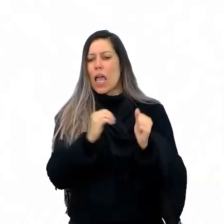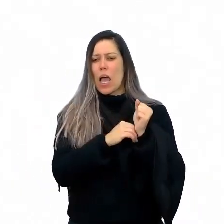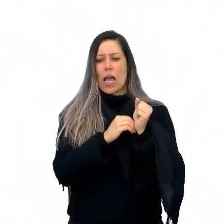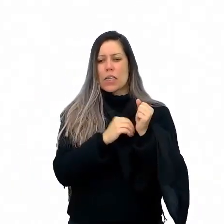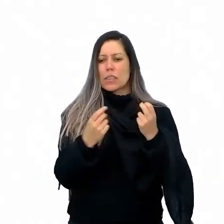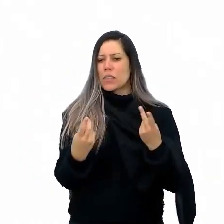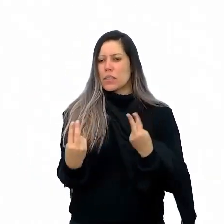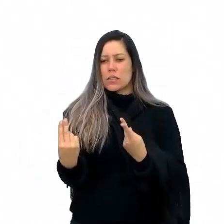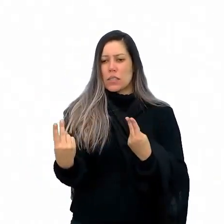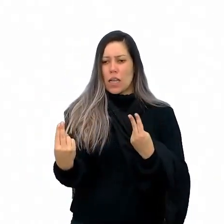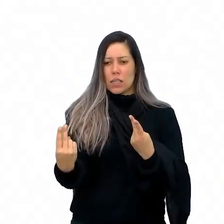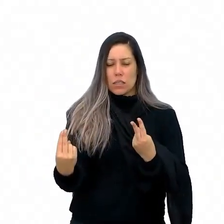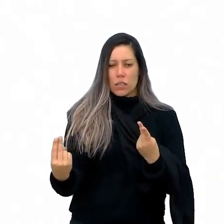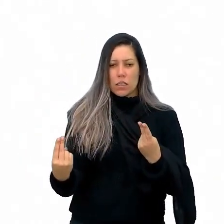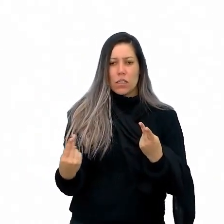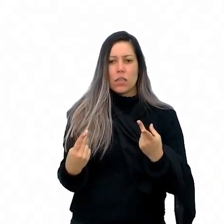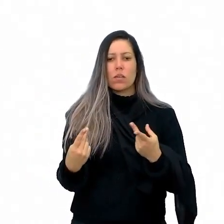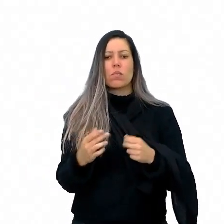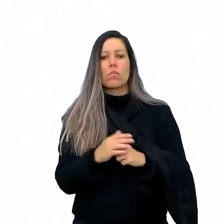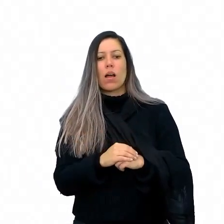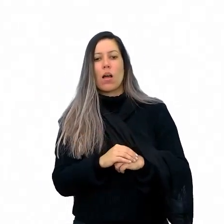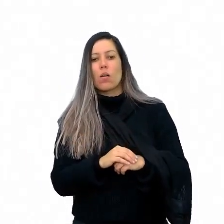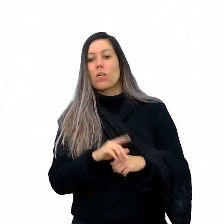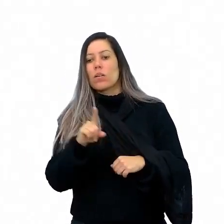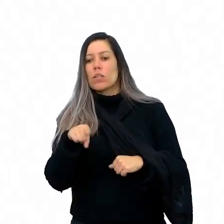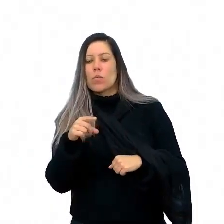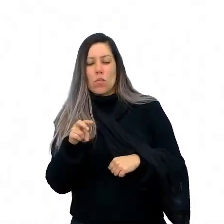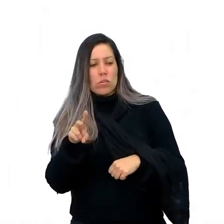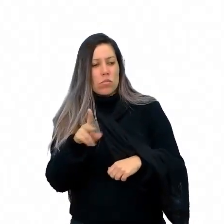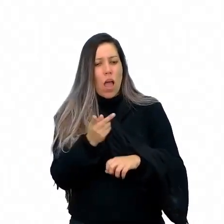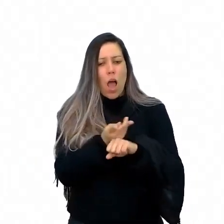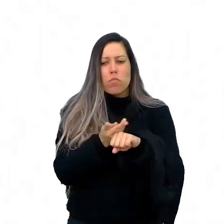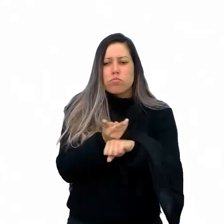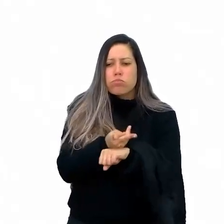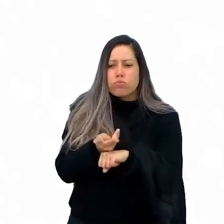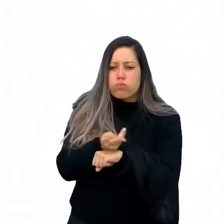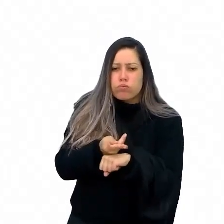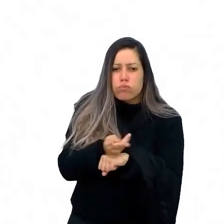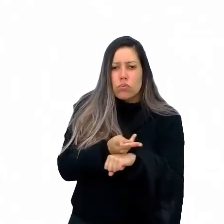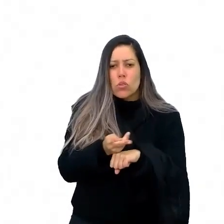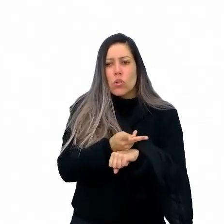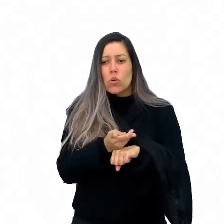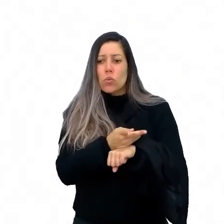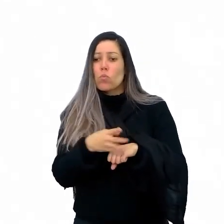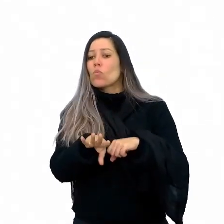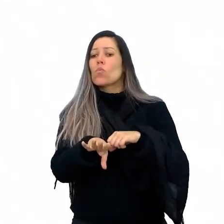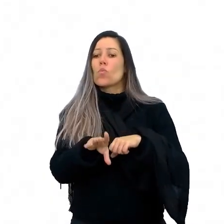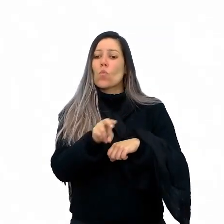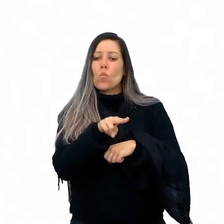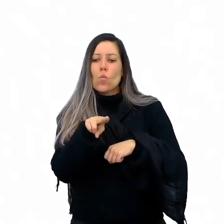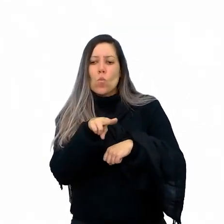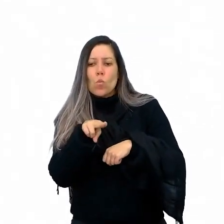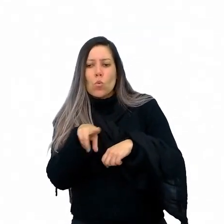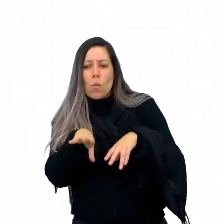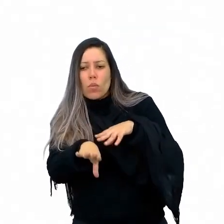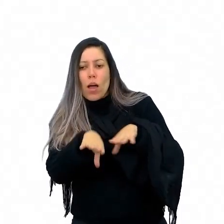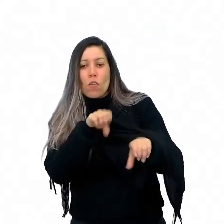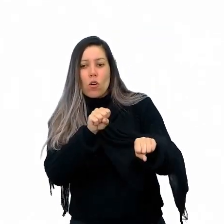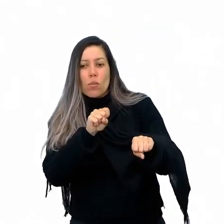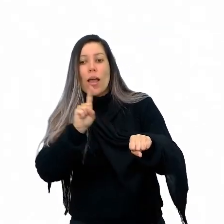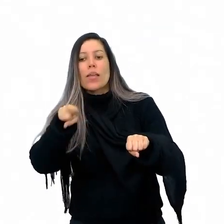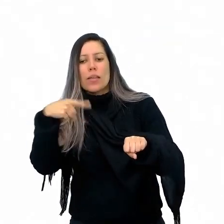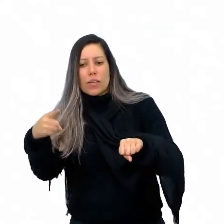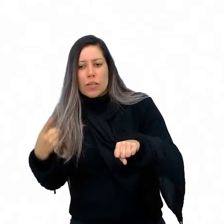nossa cabeça o tempo todo, né? E aí você busca lá na classificação a formação e, na sequência, a recuperação